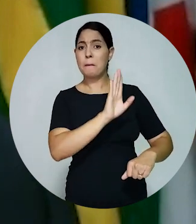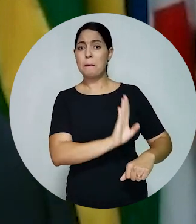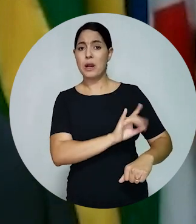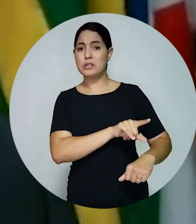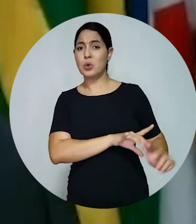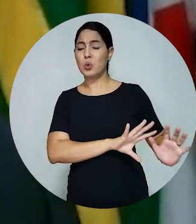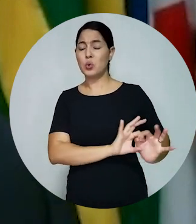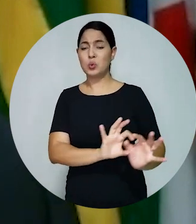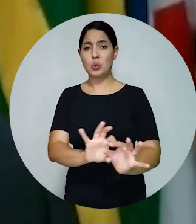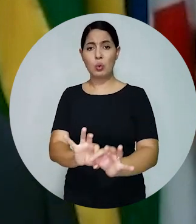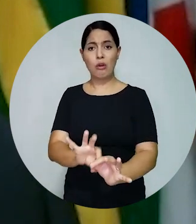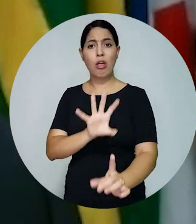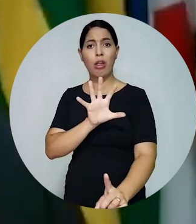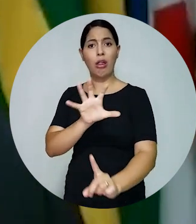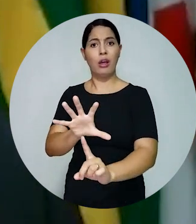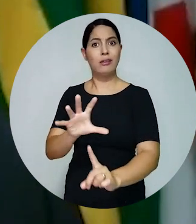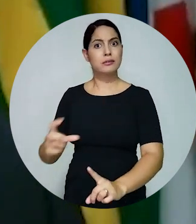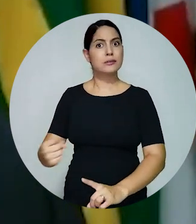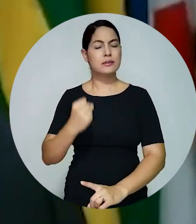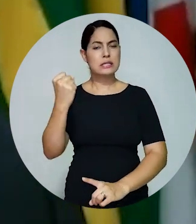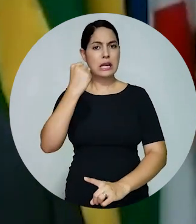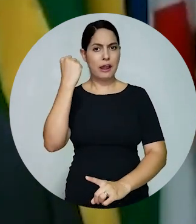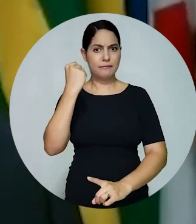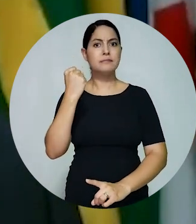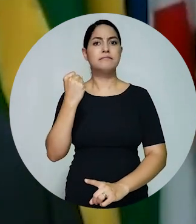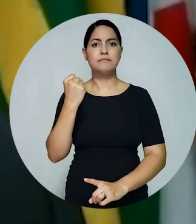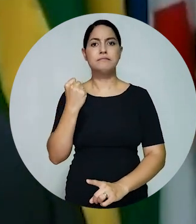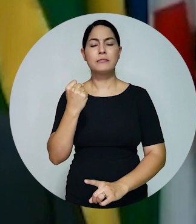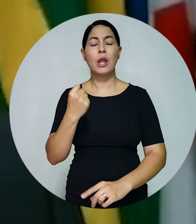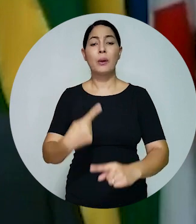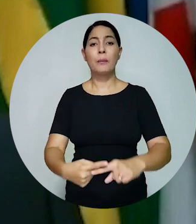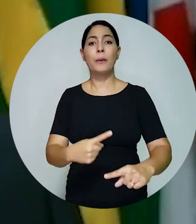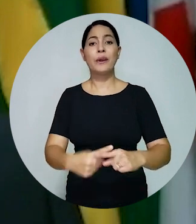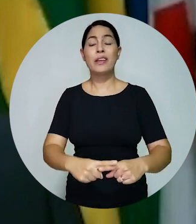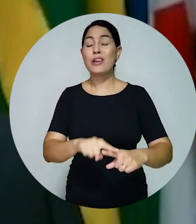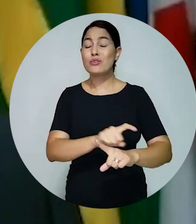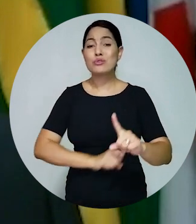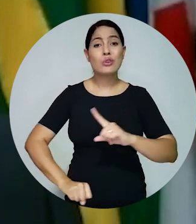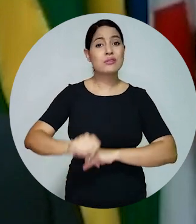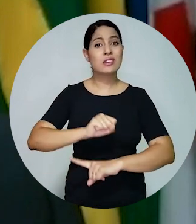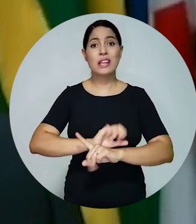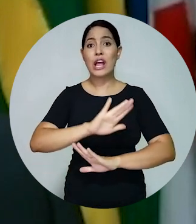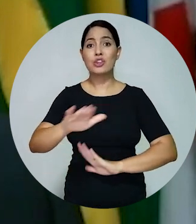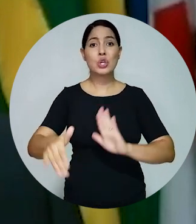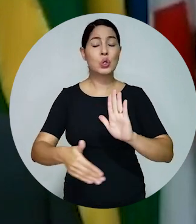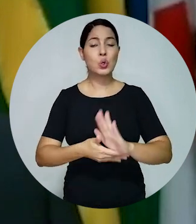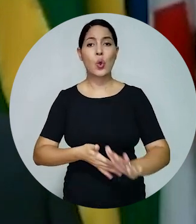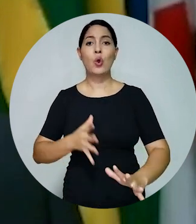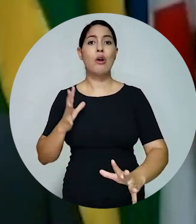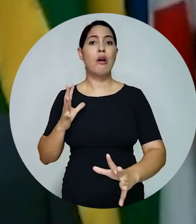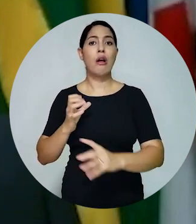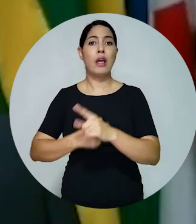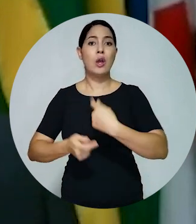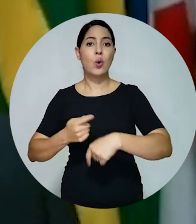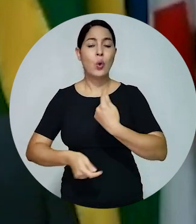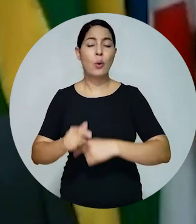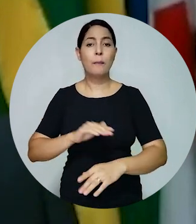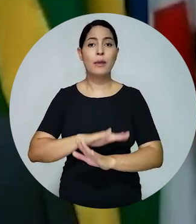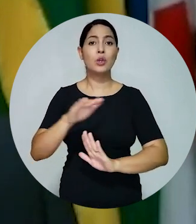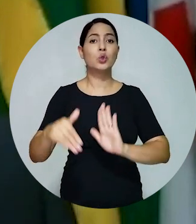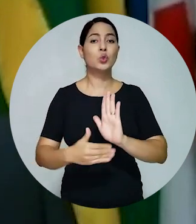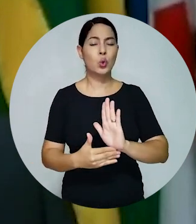corporações do próprio Estado que impactam de forma grave em toda